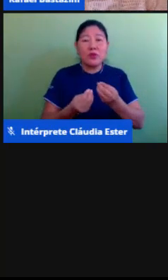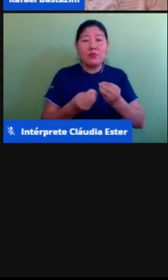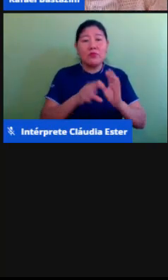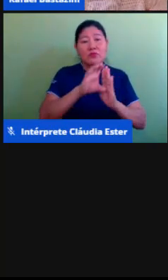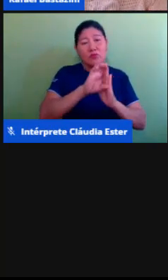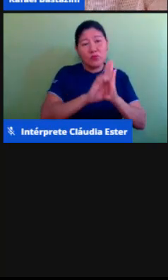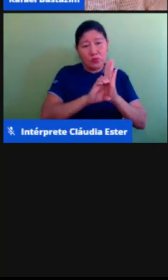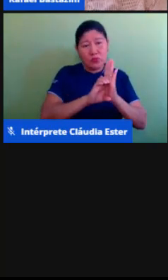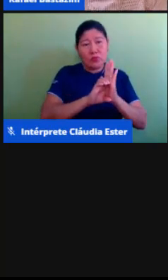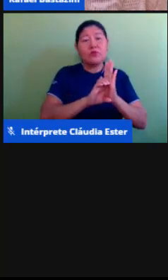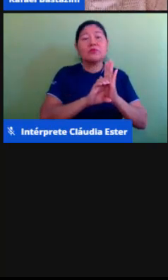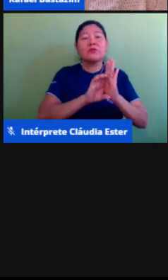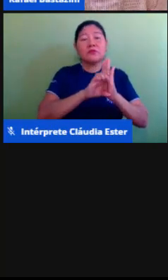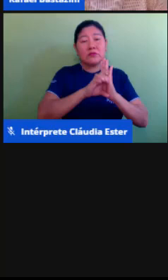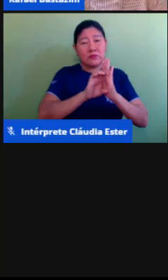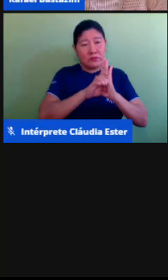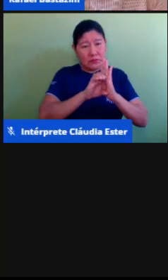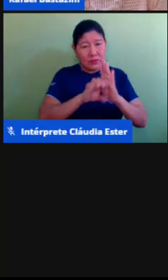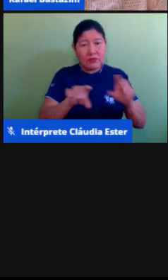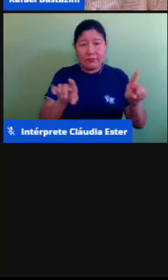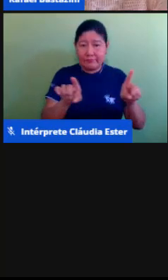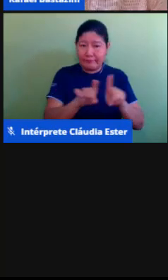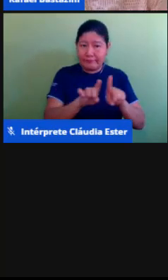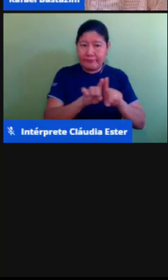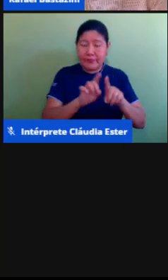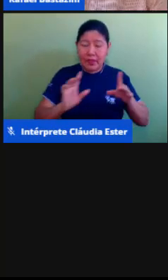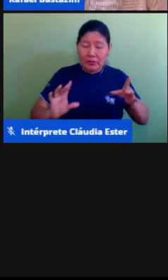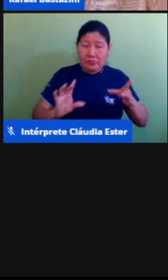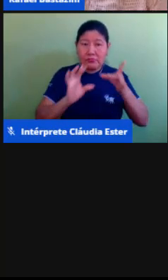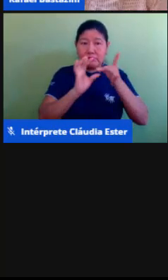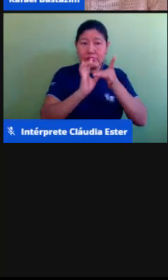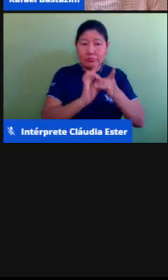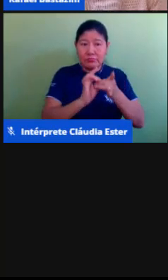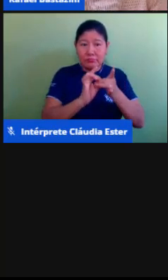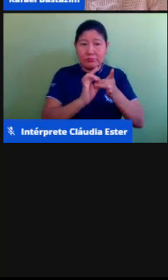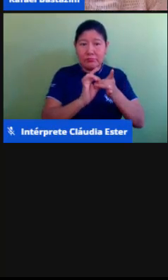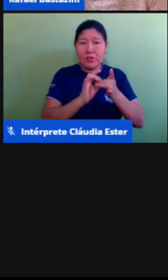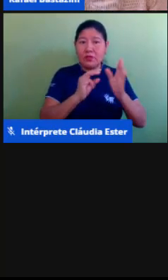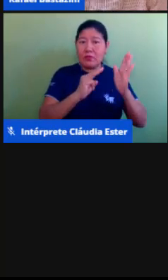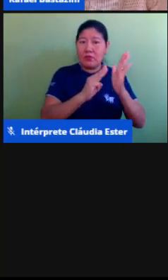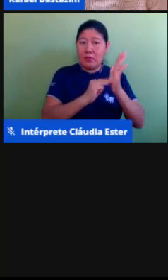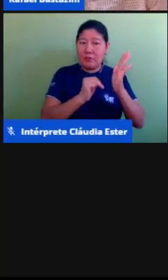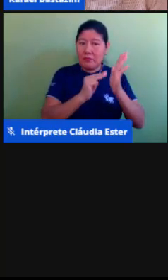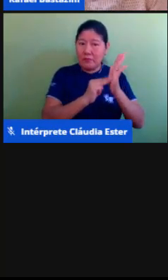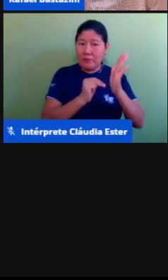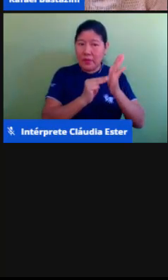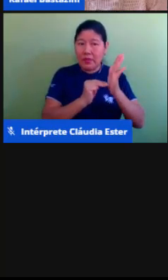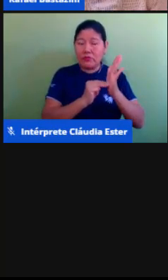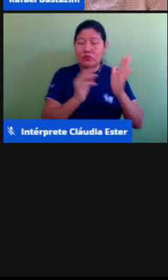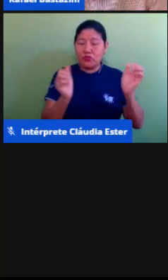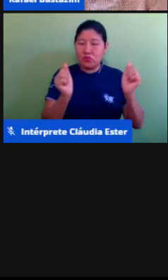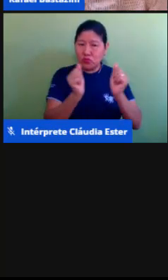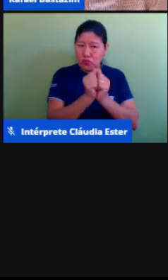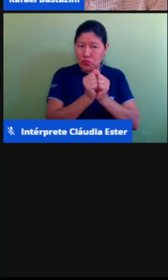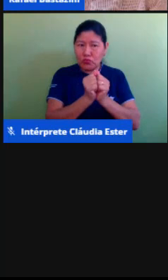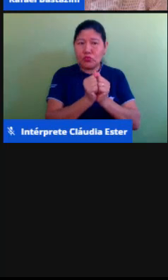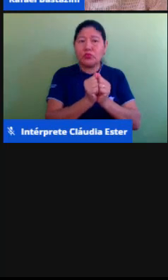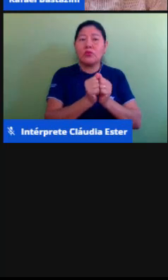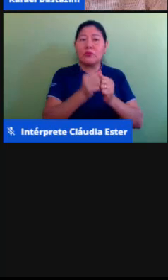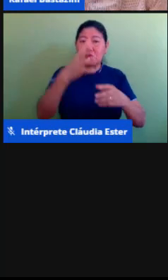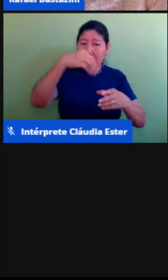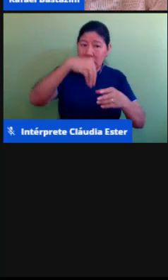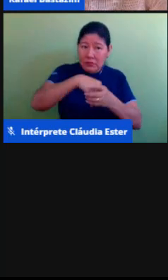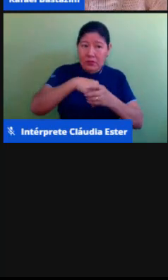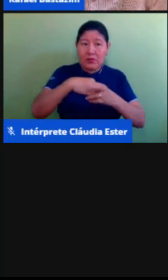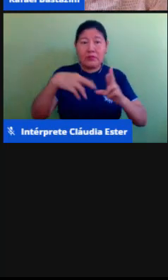tempo, mas também relacionado à perspectiva do método. Então, é um texto que está no nosso referencial, é um